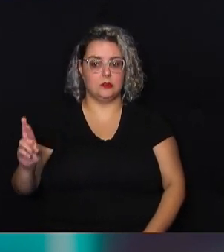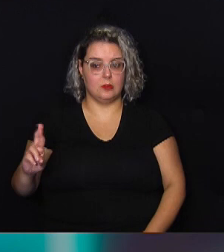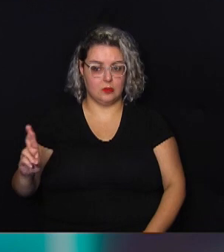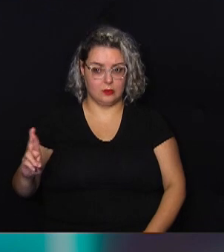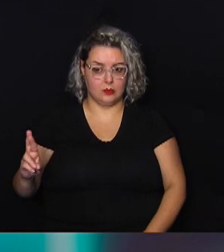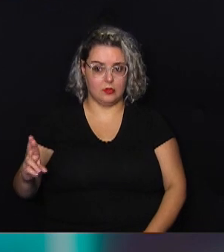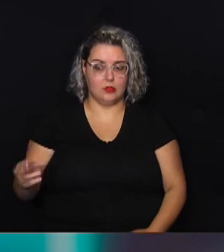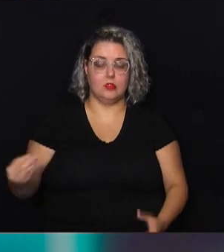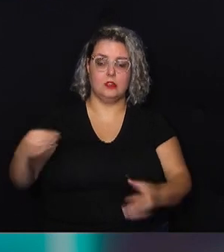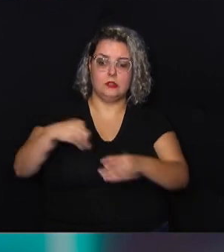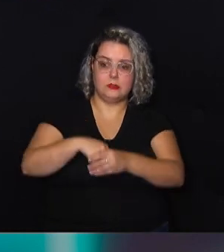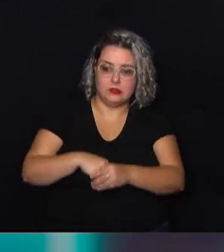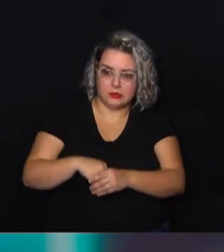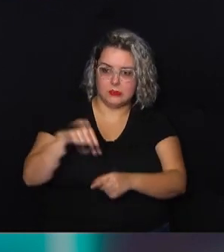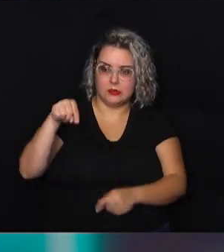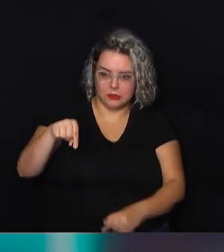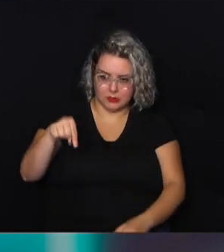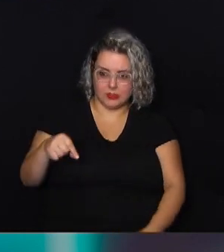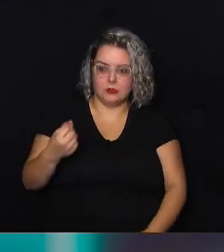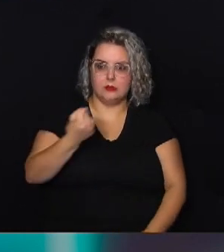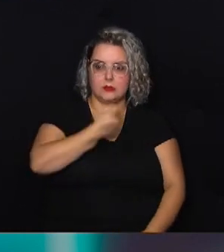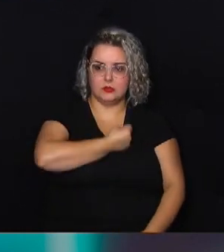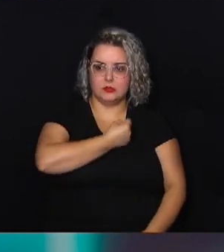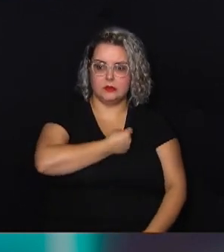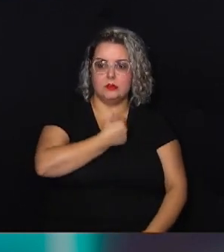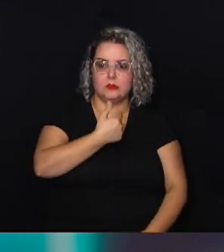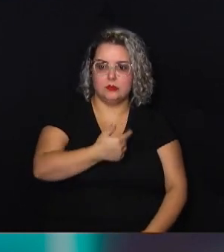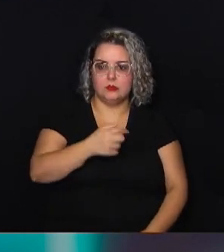Dentro dessa despesa, R$